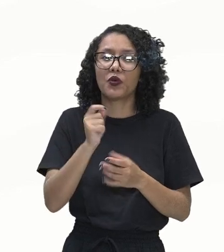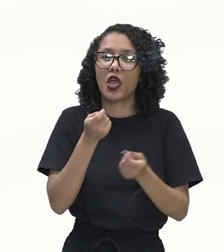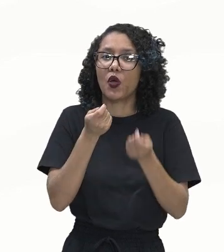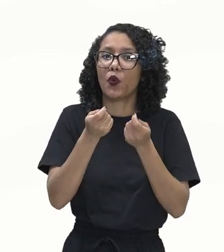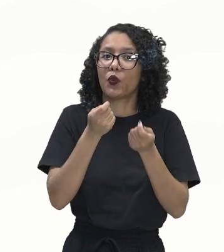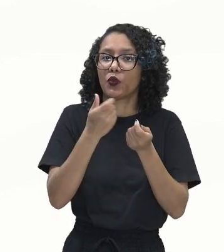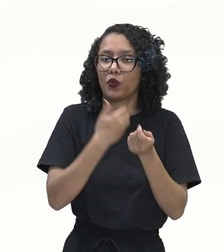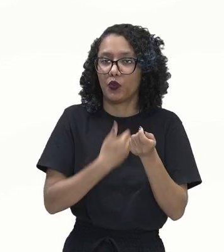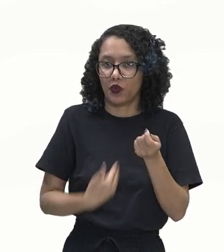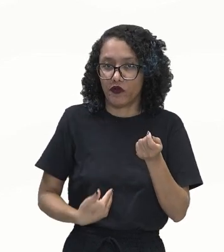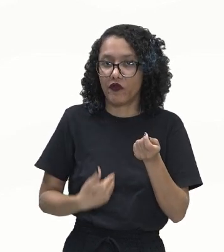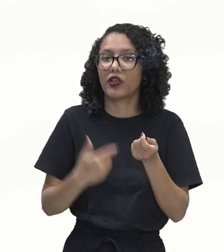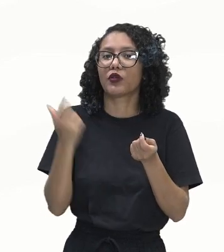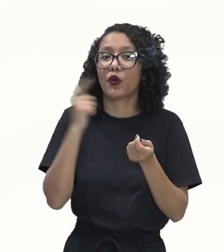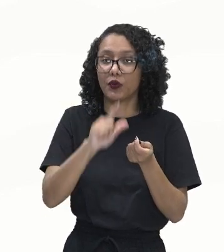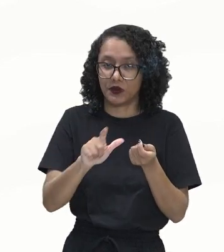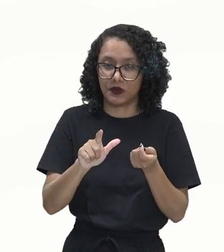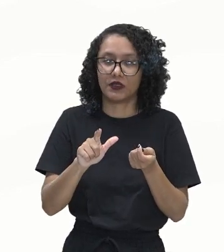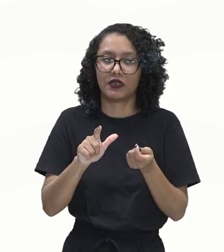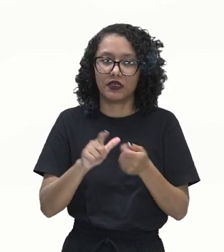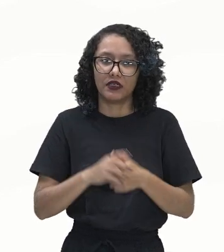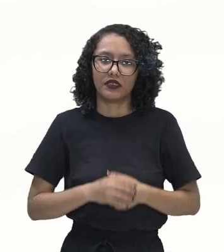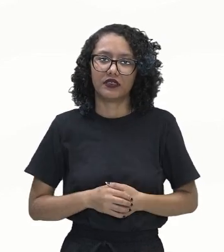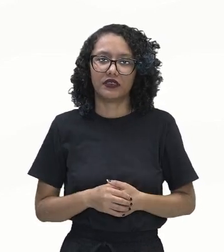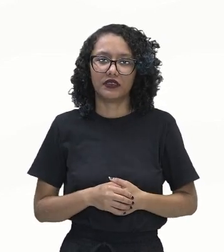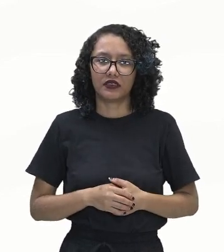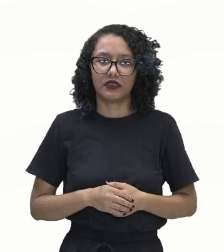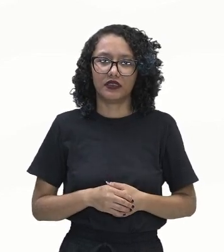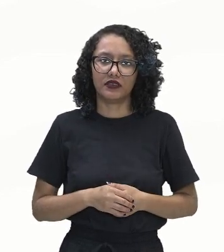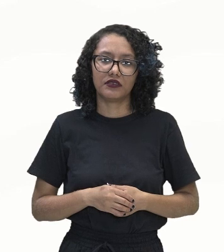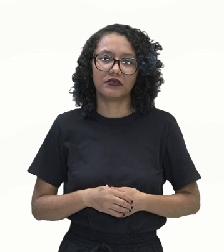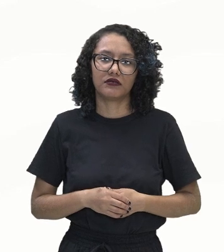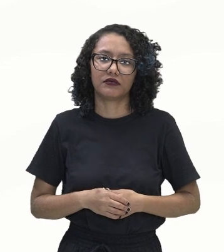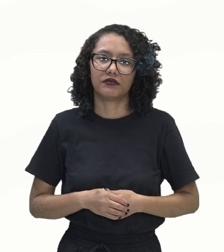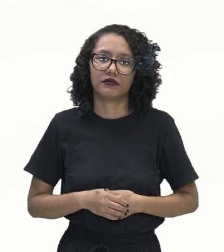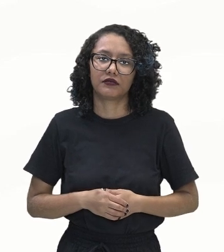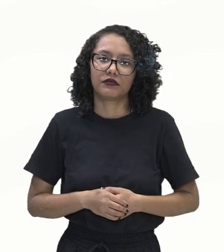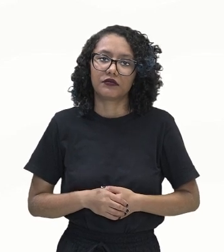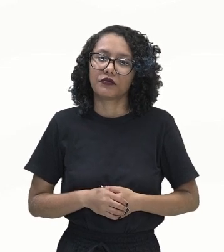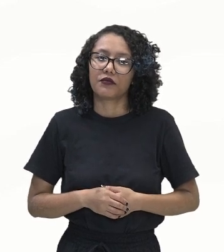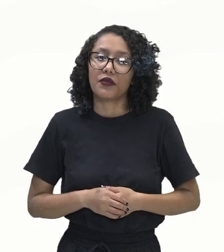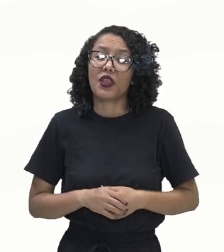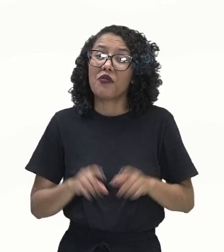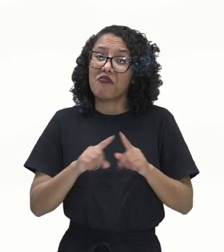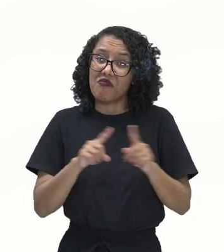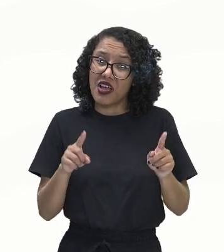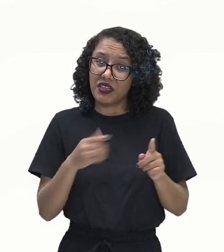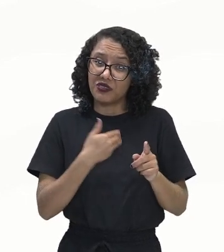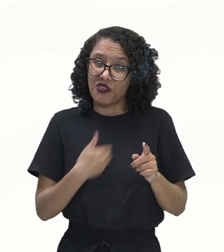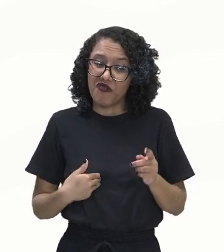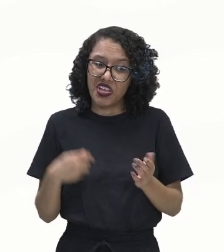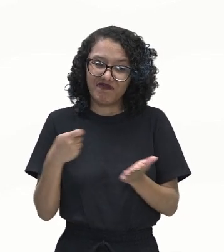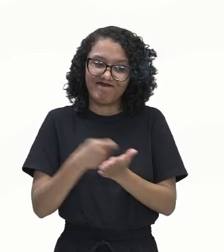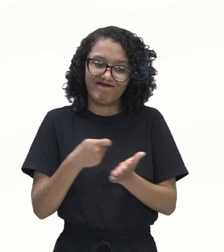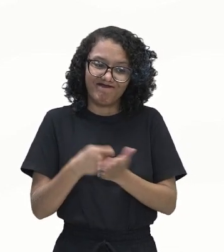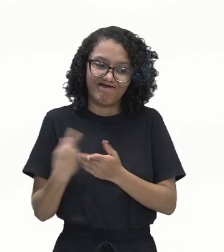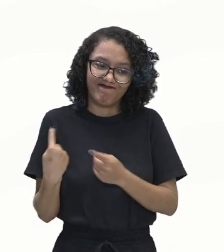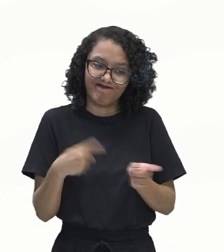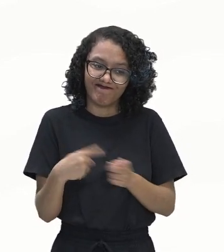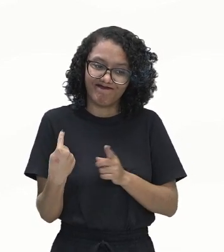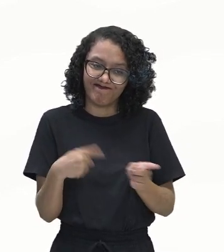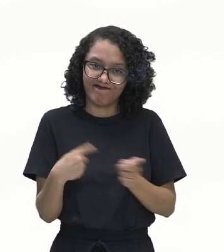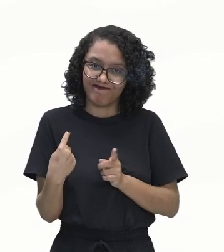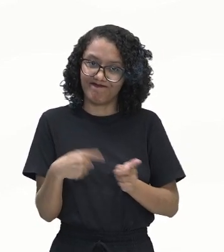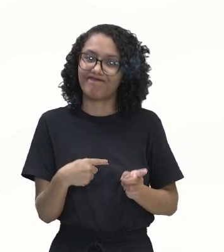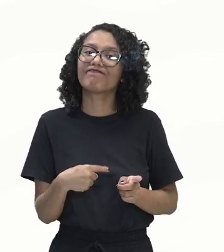conseguiram controlar o governo provincial por um tempo, mas eles enfrentaram uma repressão muito bruta do governo central.